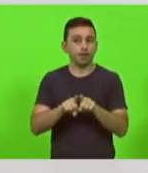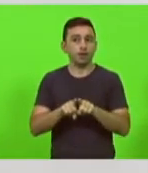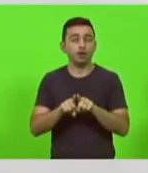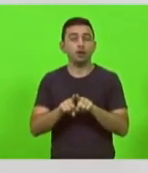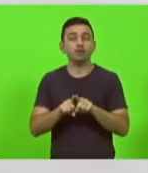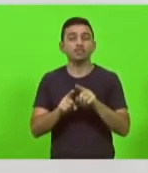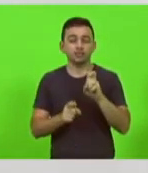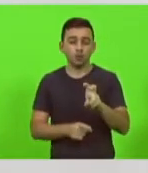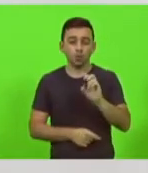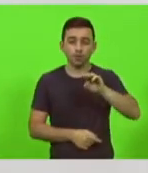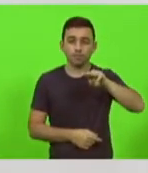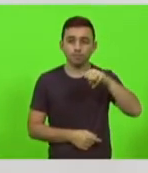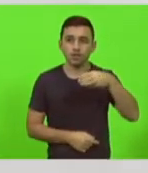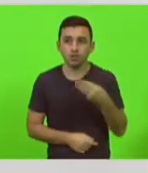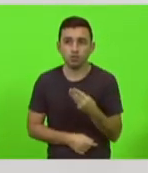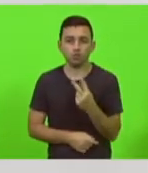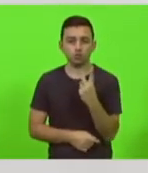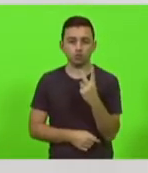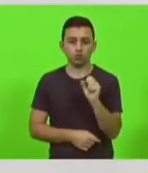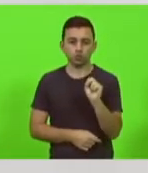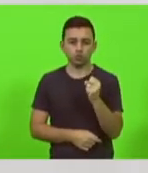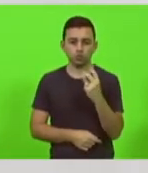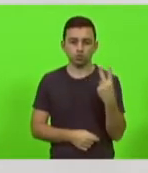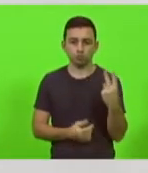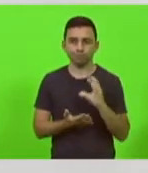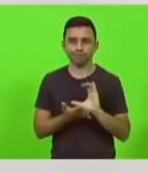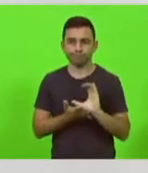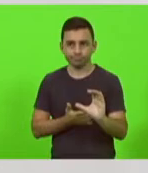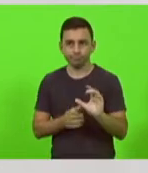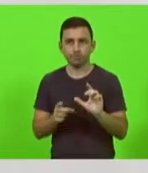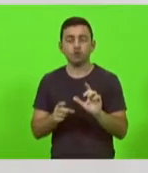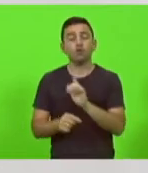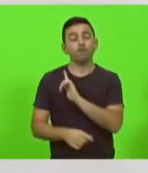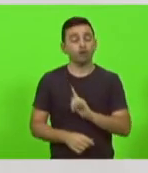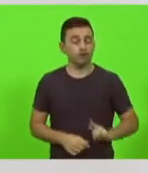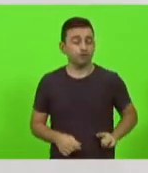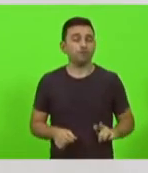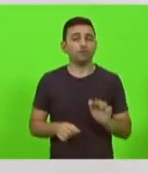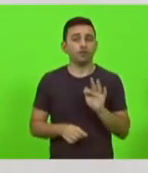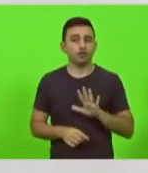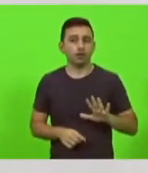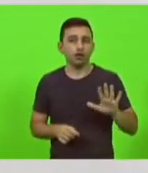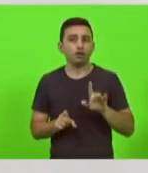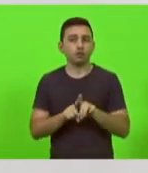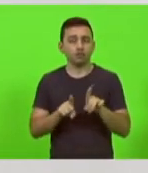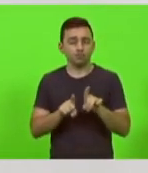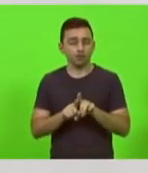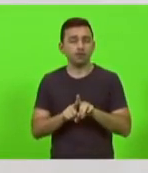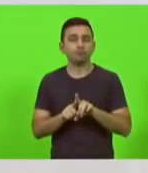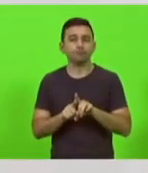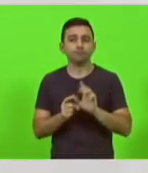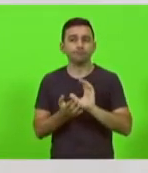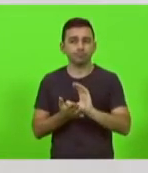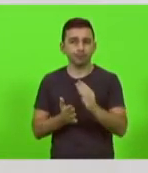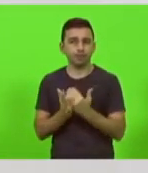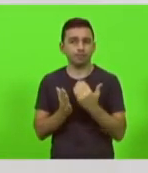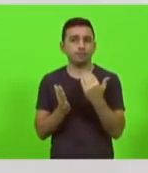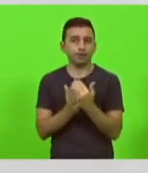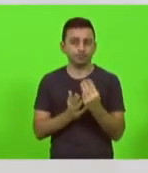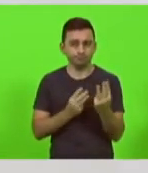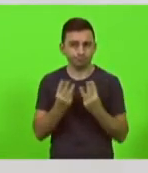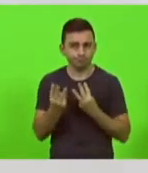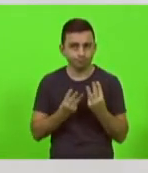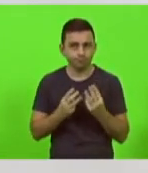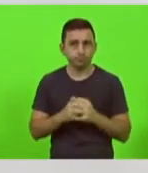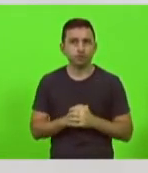milhões para 282, tão logo o governo federal tenha projeto para as terceiras faixas. Fosse um